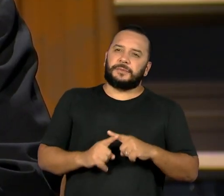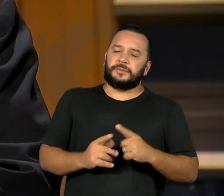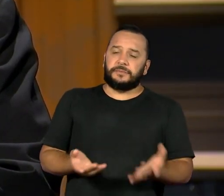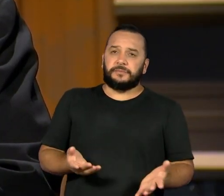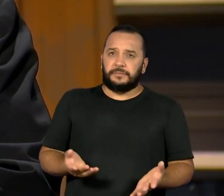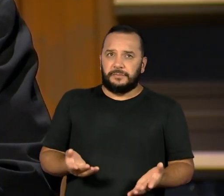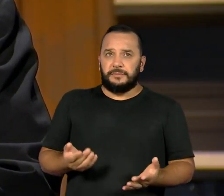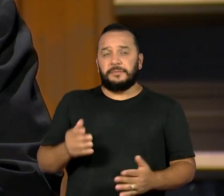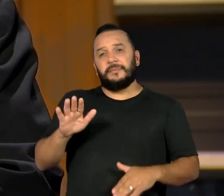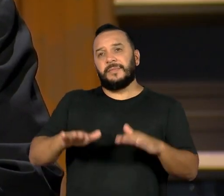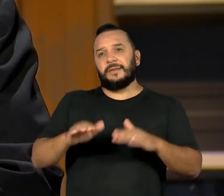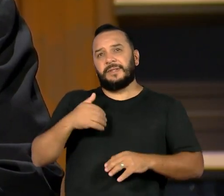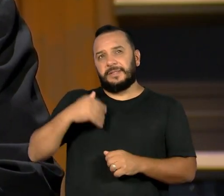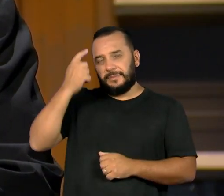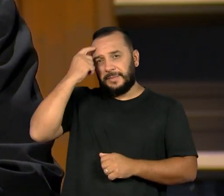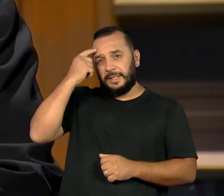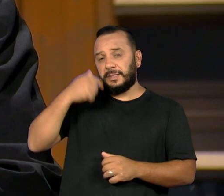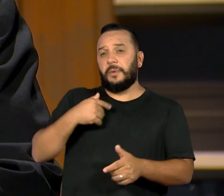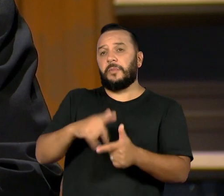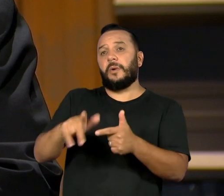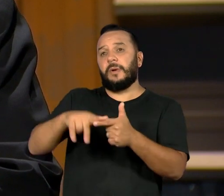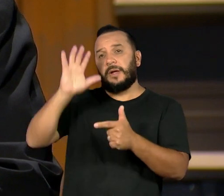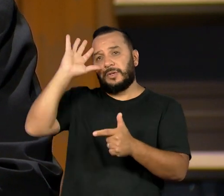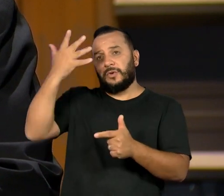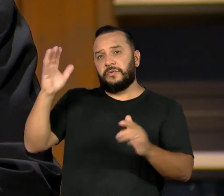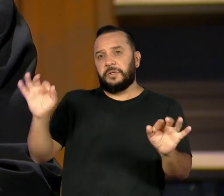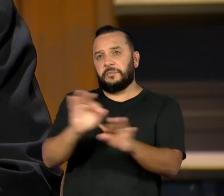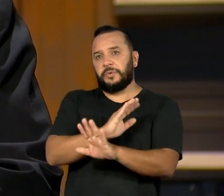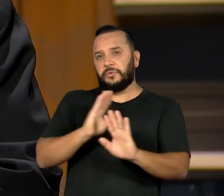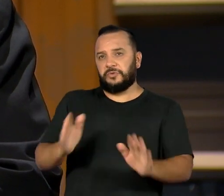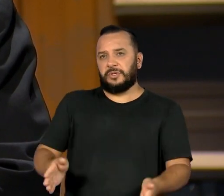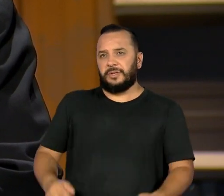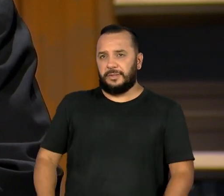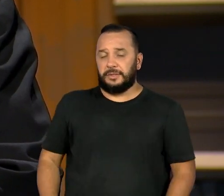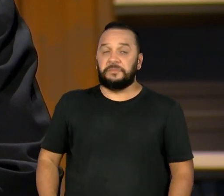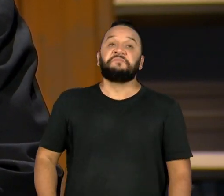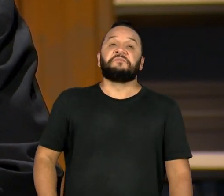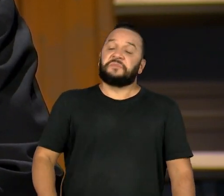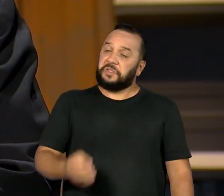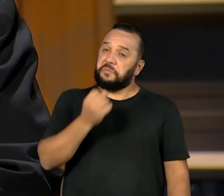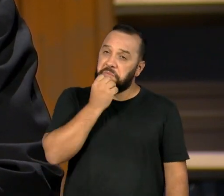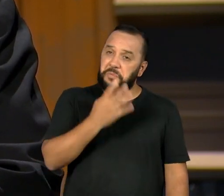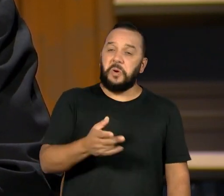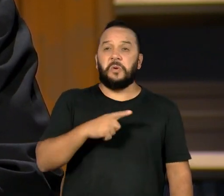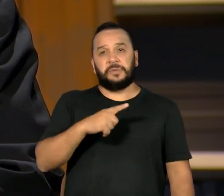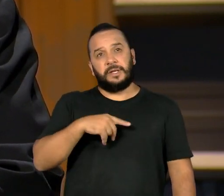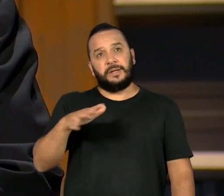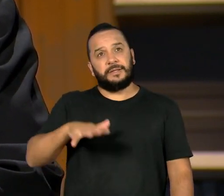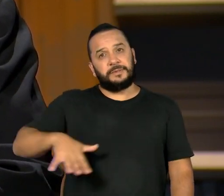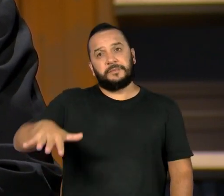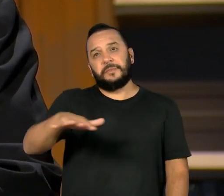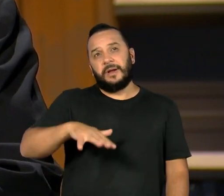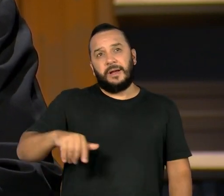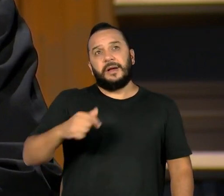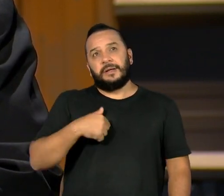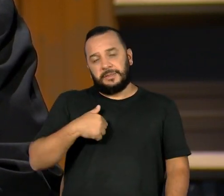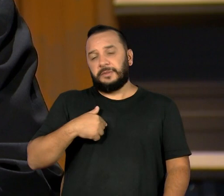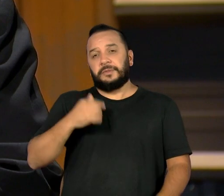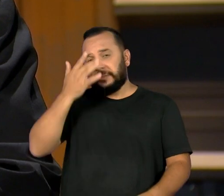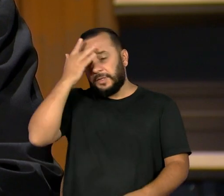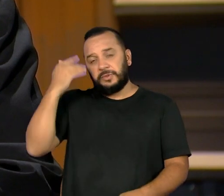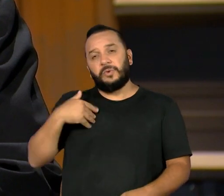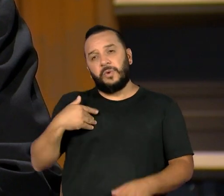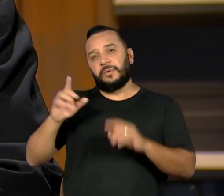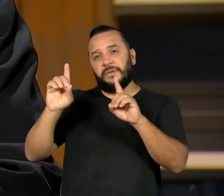cria-se uma falsa ilusão de que o problema está resolvido. Quer dizer, finalmente demos um espaço para essa parcela da população e a